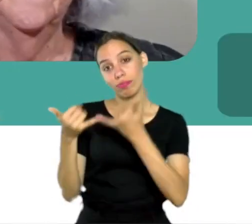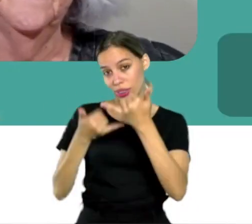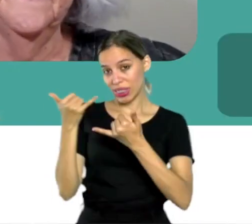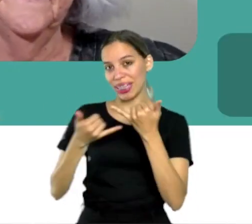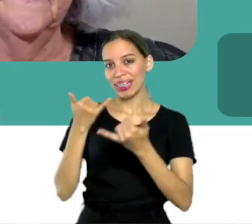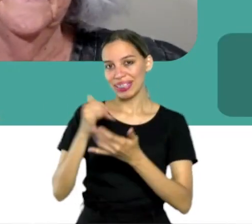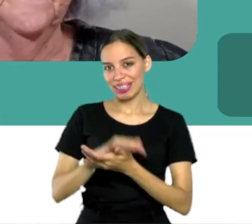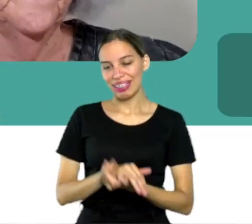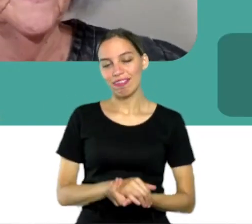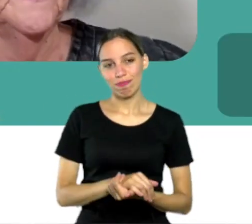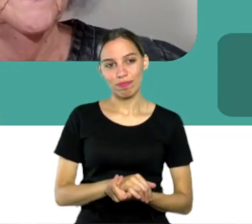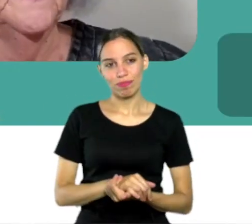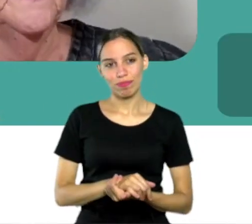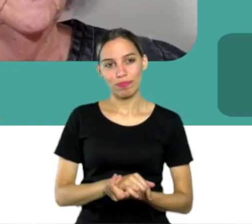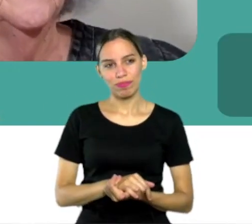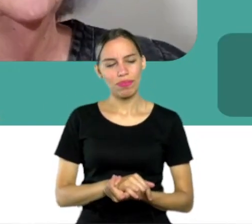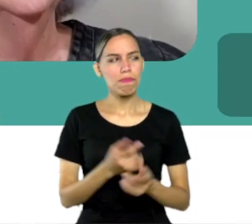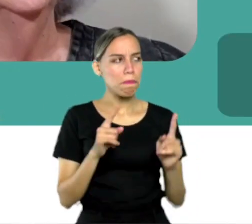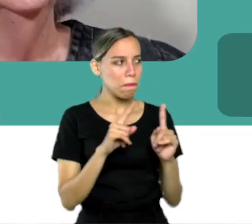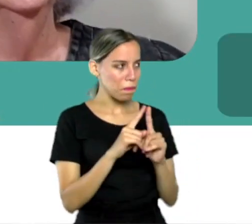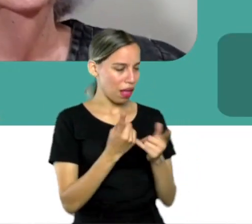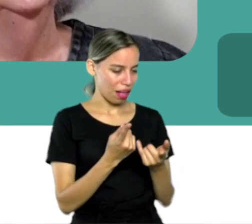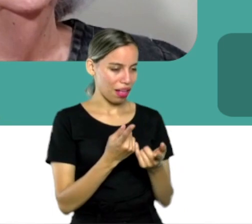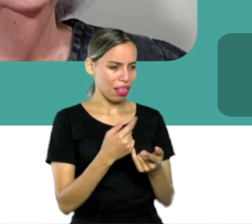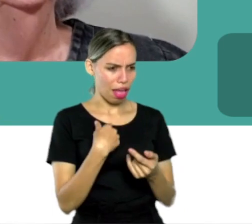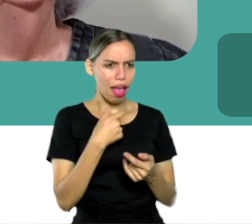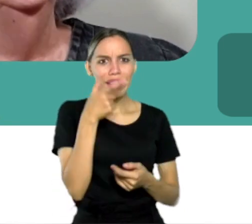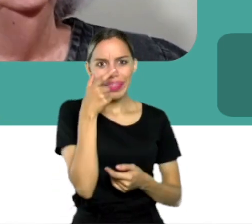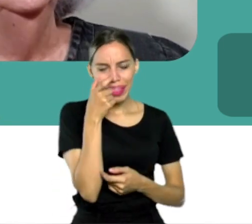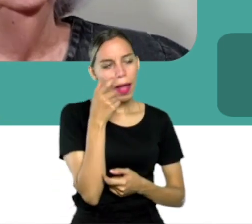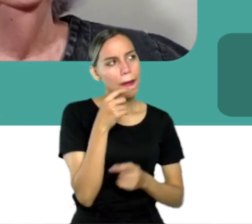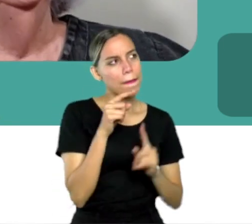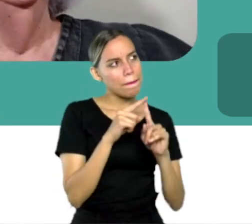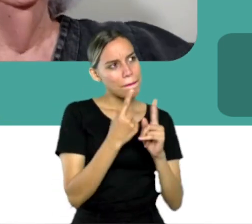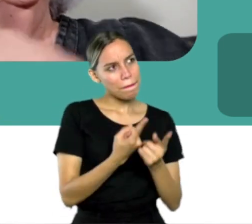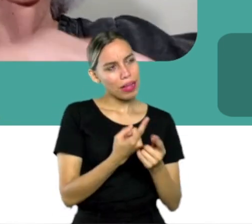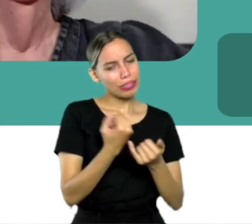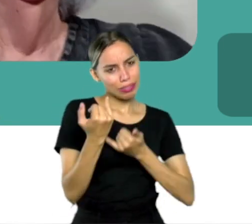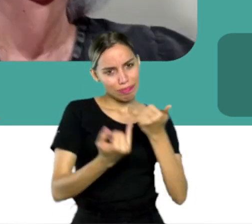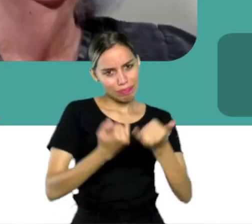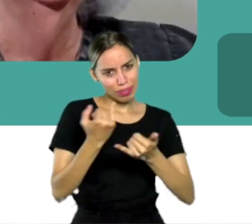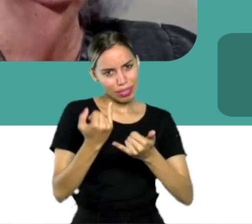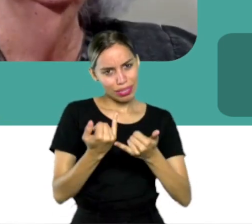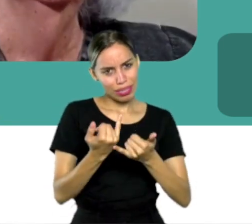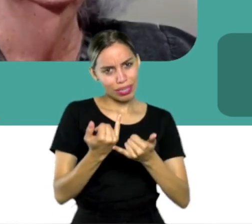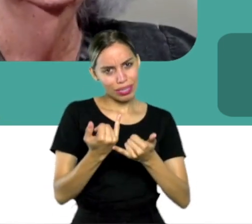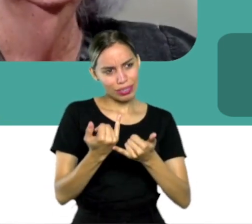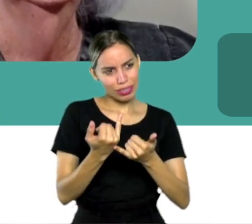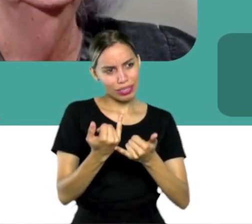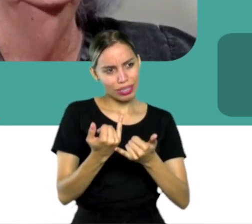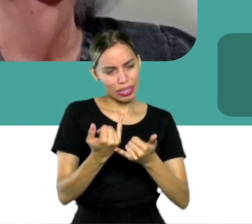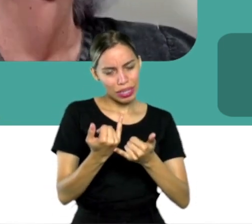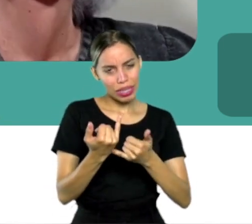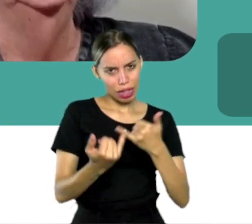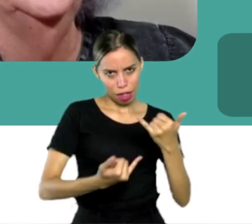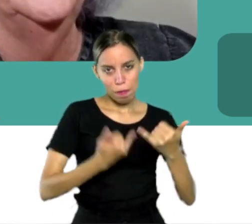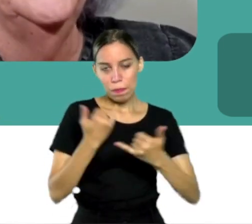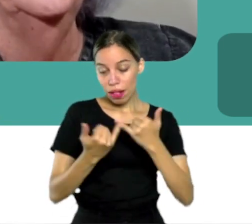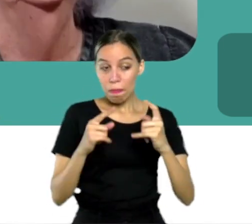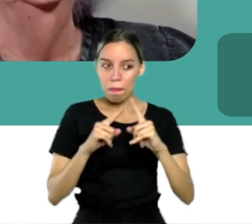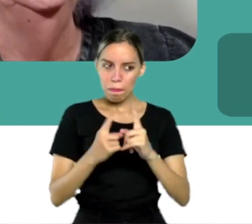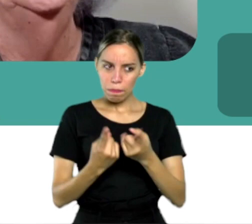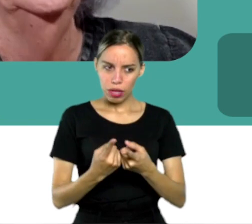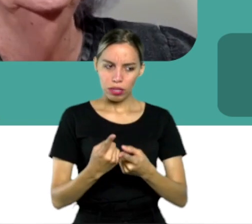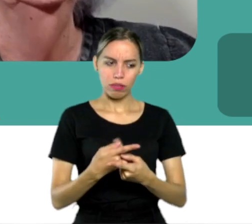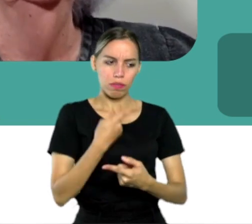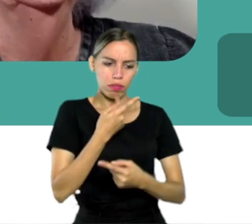mas isso de brincar, trazer esse humor, mas ao mesmo tempo tratar de coisas que são importantes, né, que são sérias,